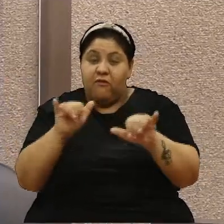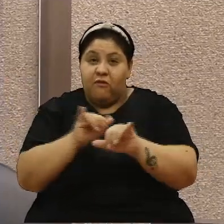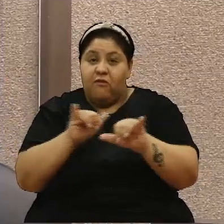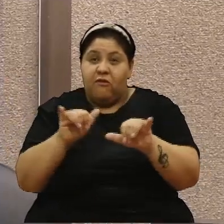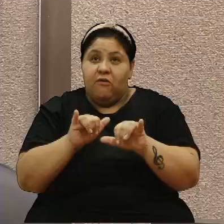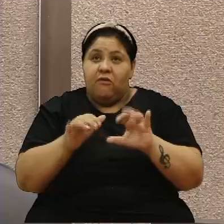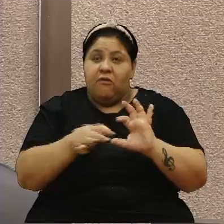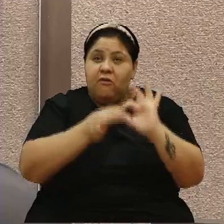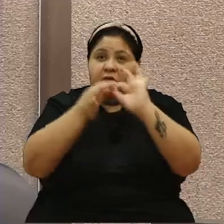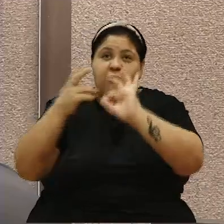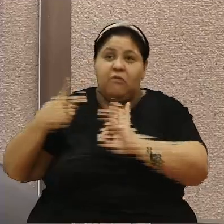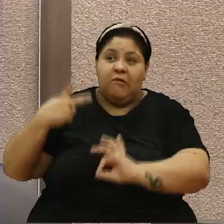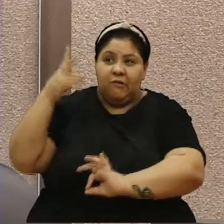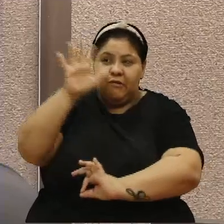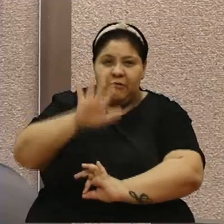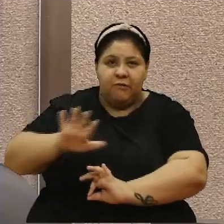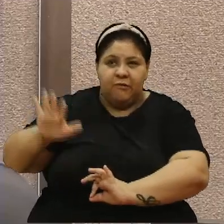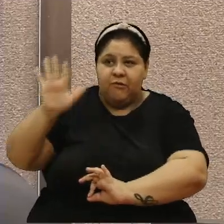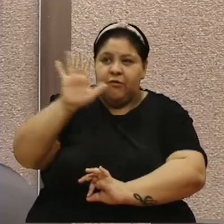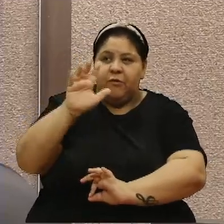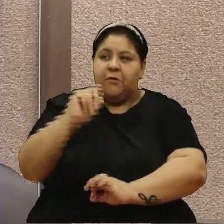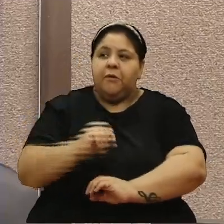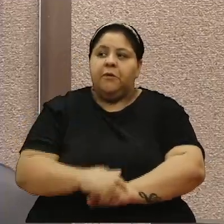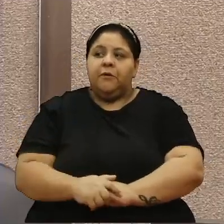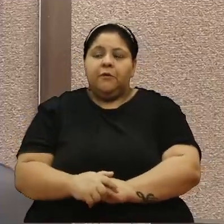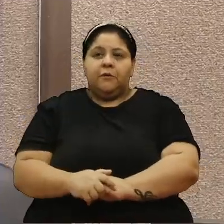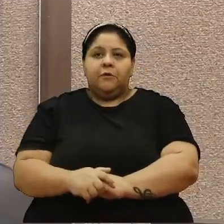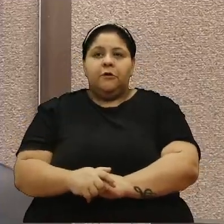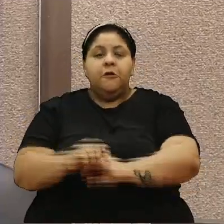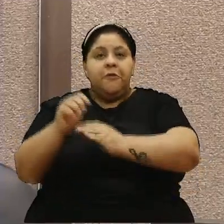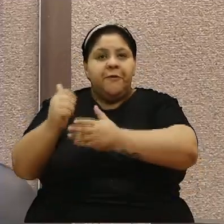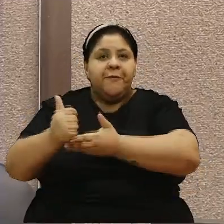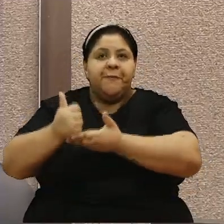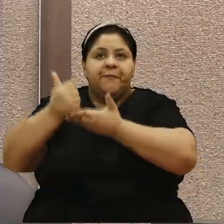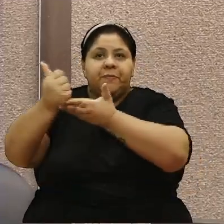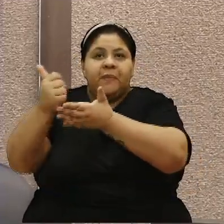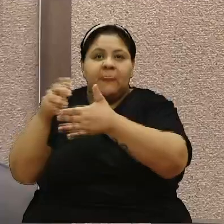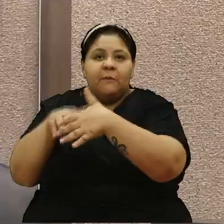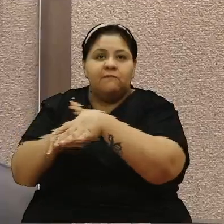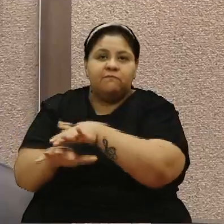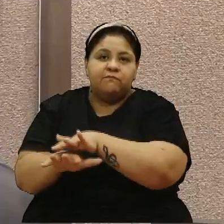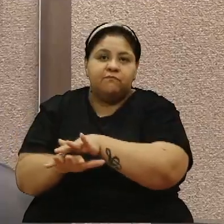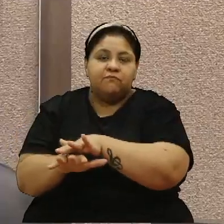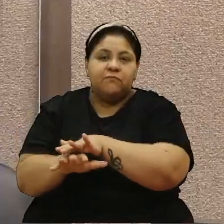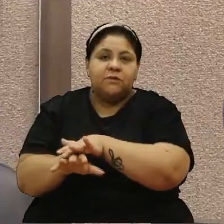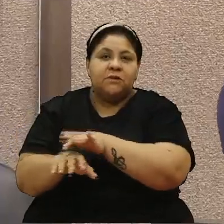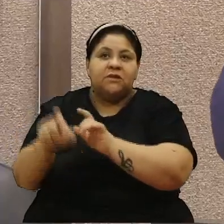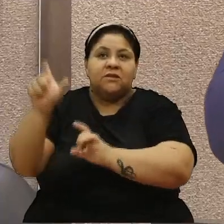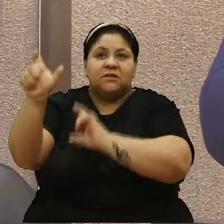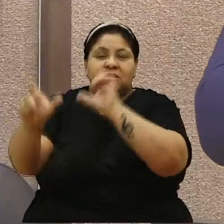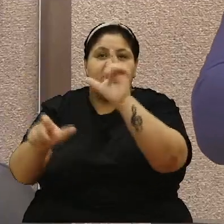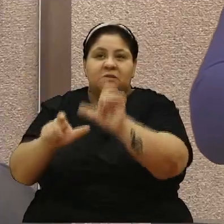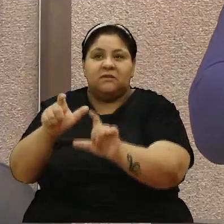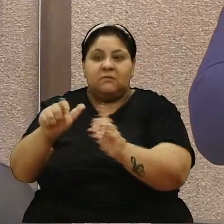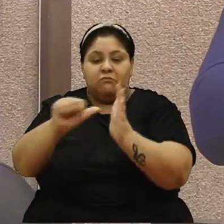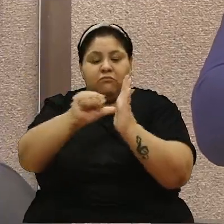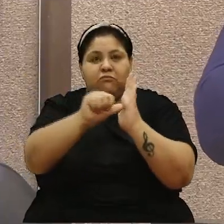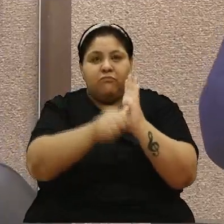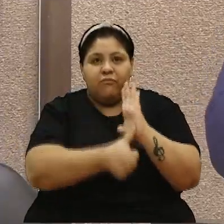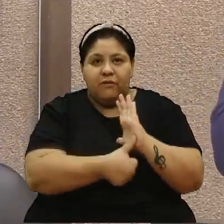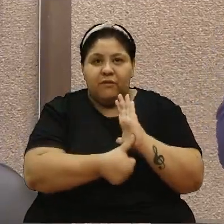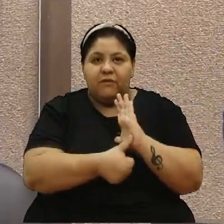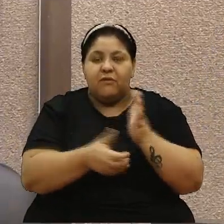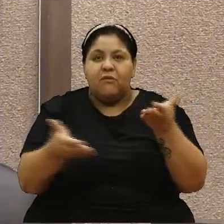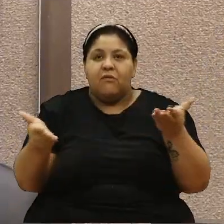Conexão Política do Brasil. E diz o seguinte: com apoio e inclusão, pessoas com síndrome de Down estão